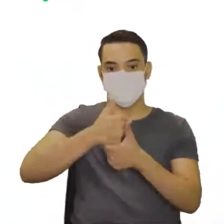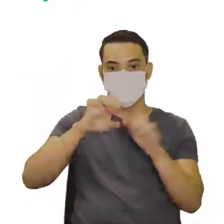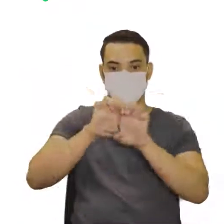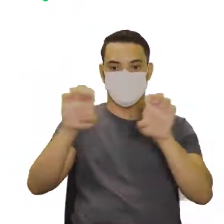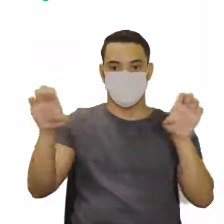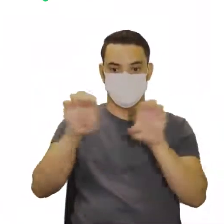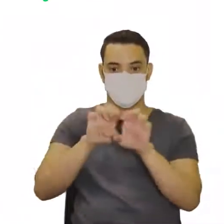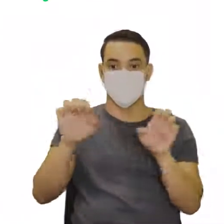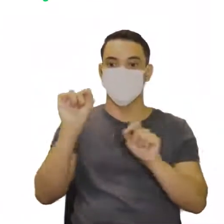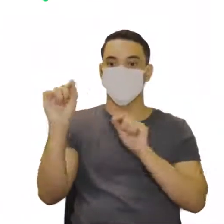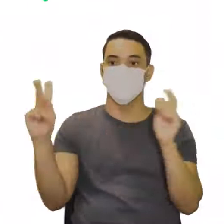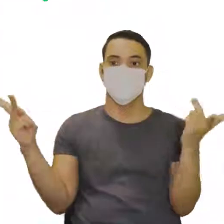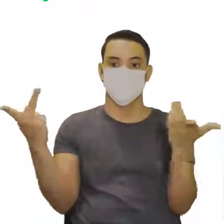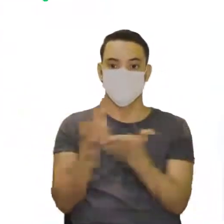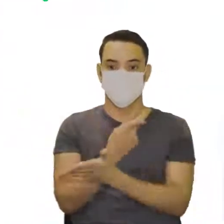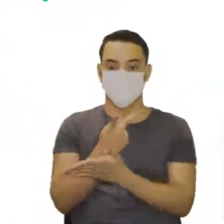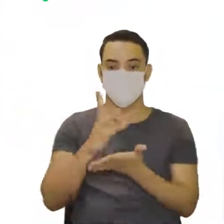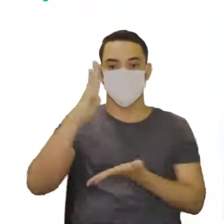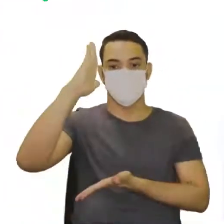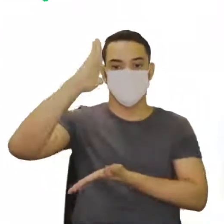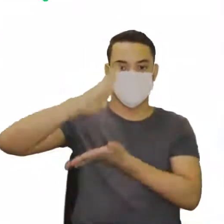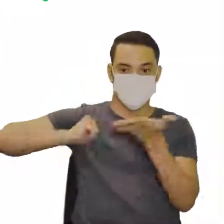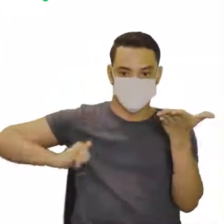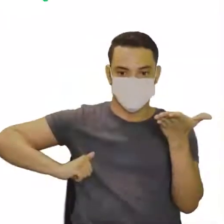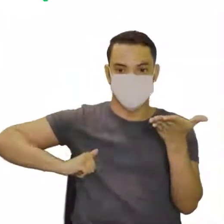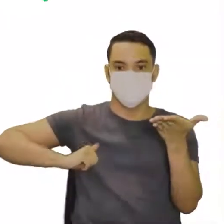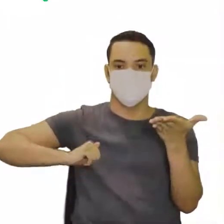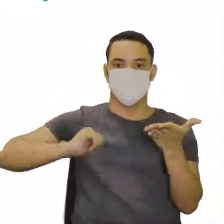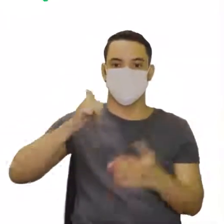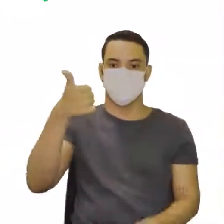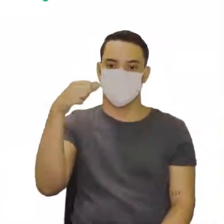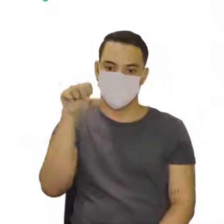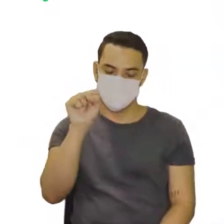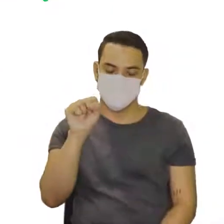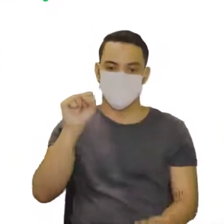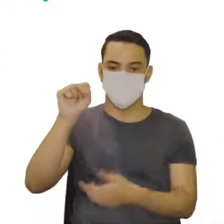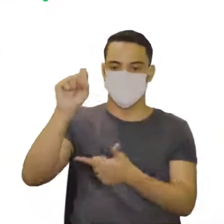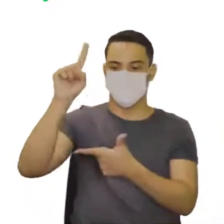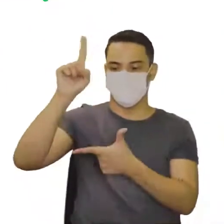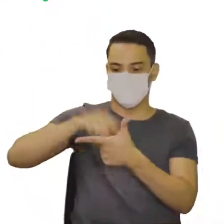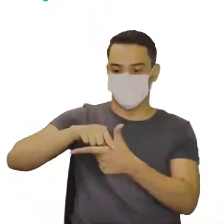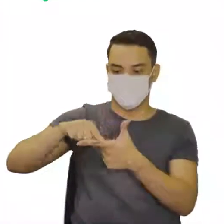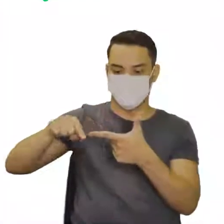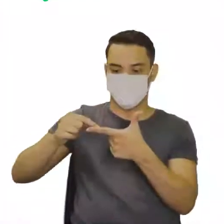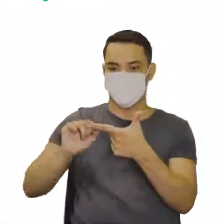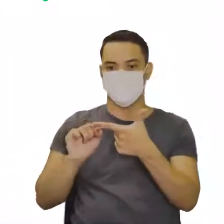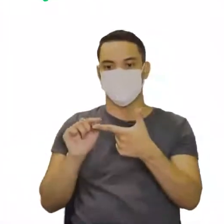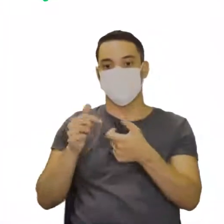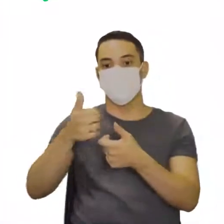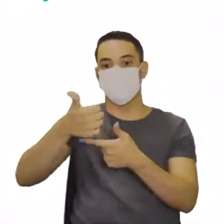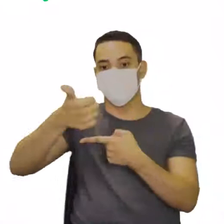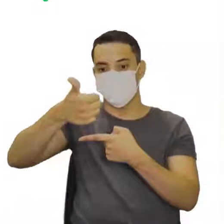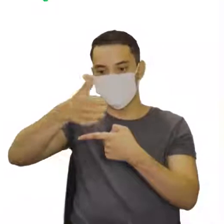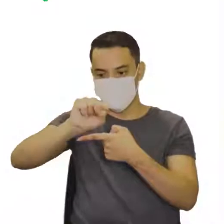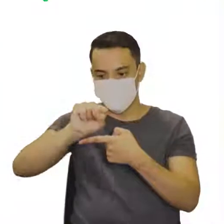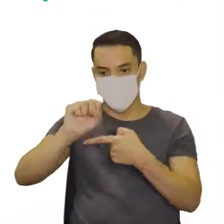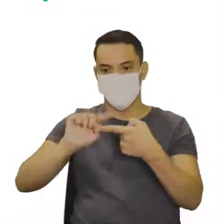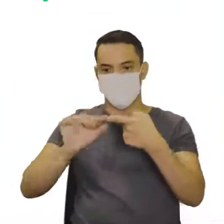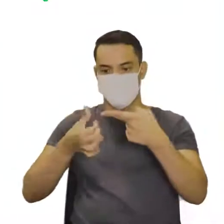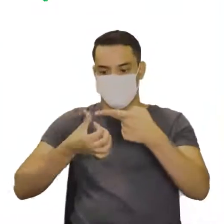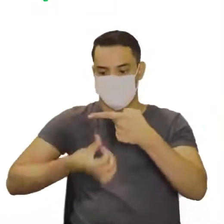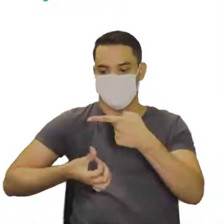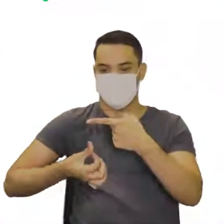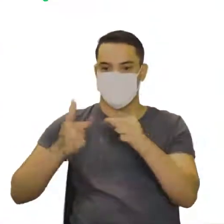equação, o que vai acontecer? Subtrai ali, passa dividindo, e nós vamos achar essa resistência